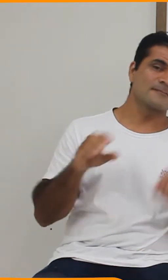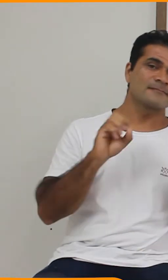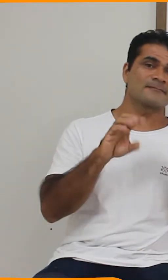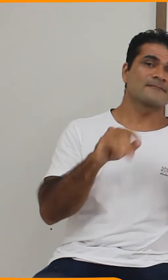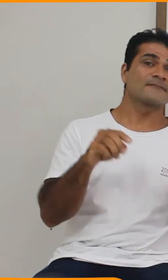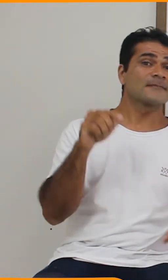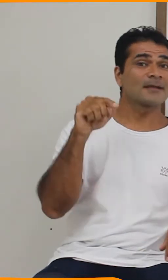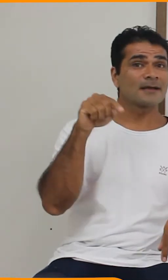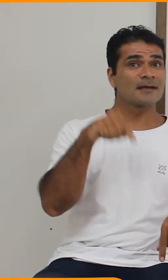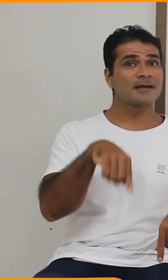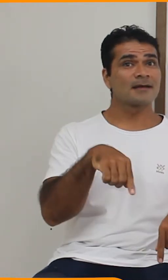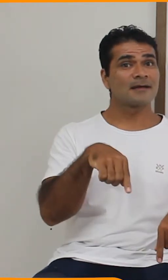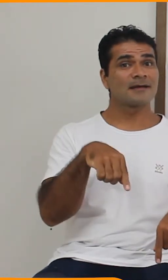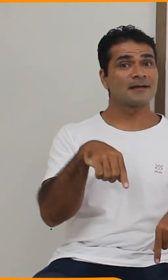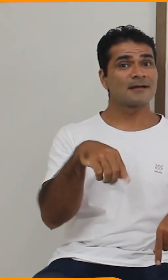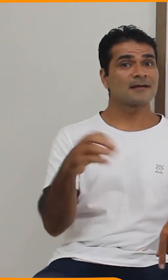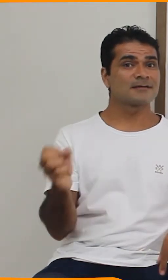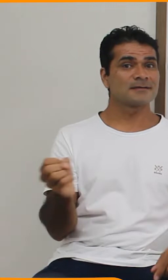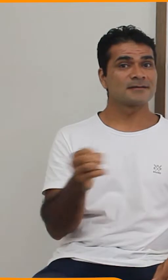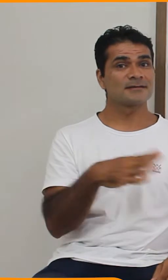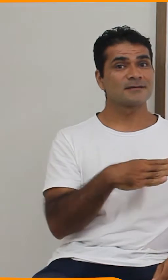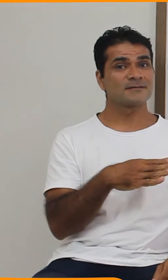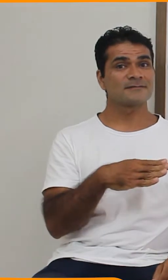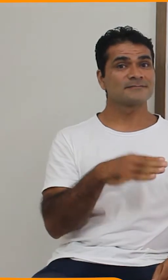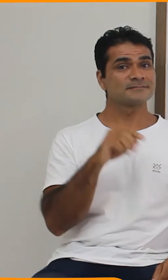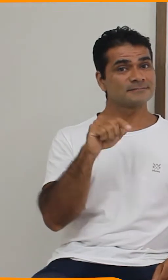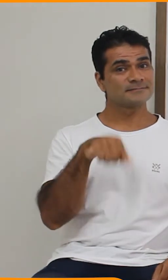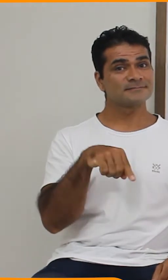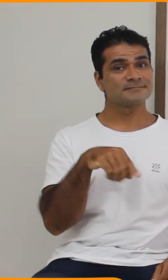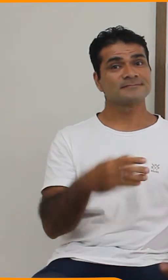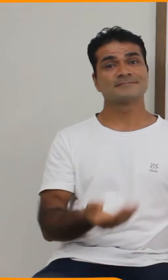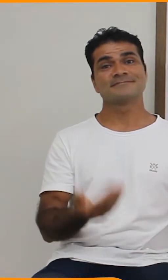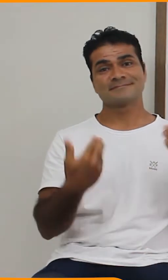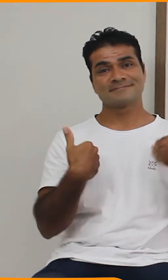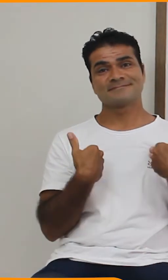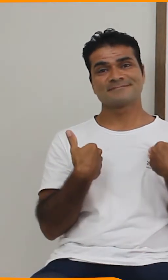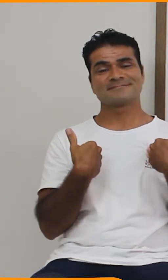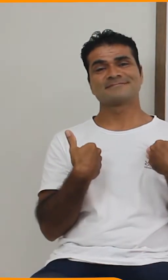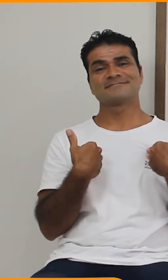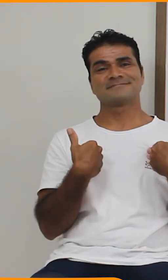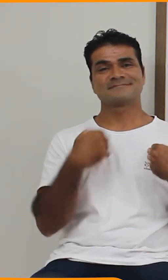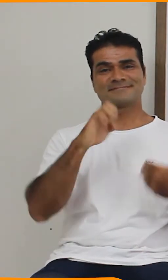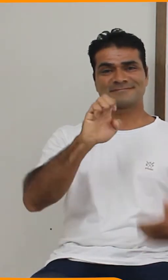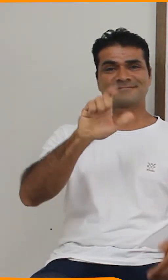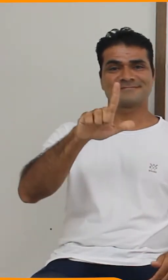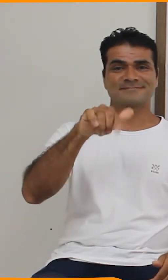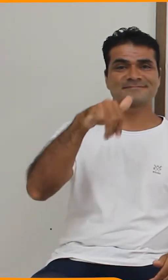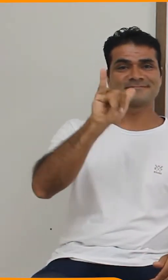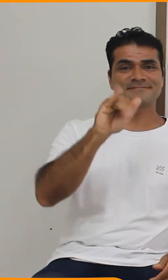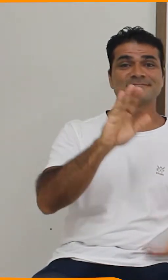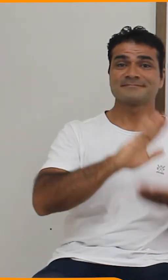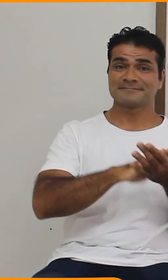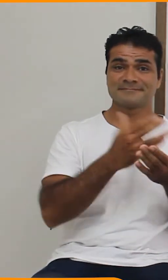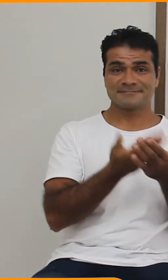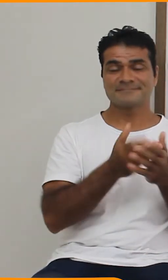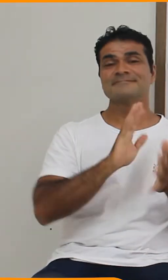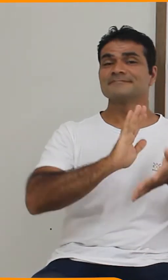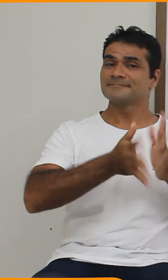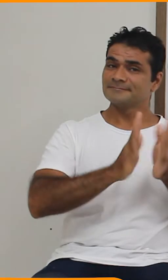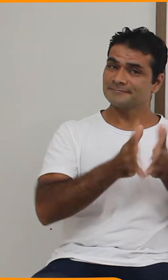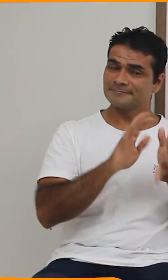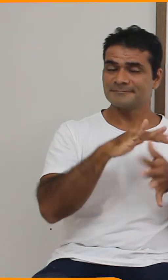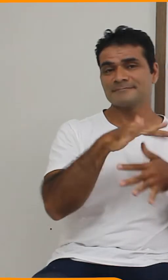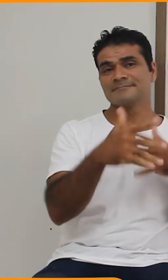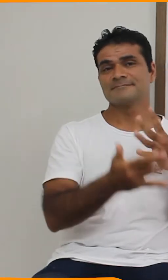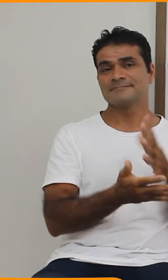uma novidade para vocês nessa semana também, que é o Eli, que veio fazer a interpretação das nossas aulas, como eu